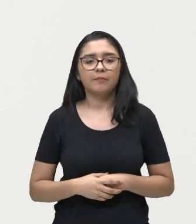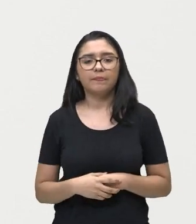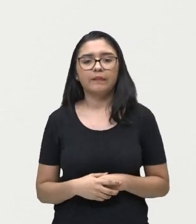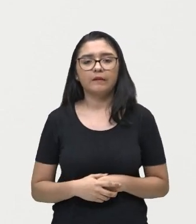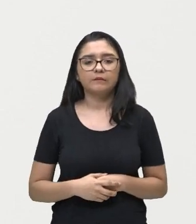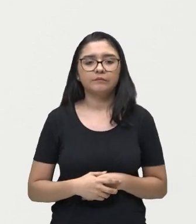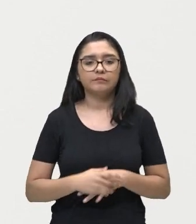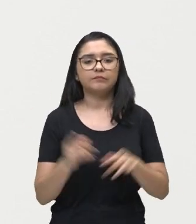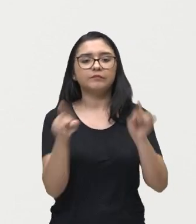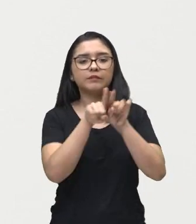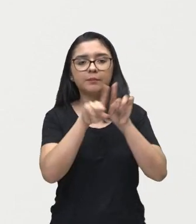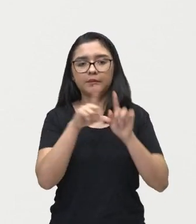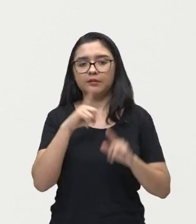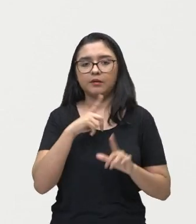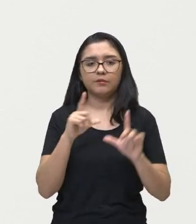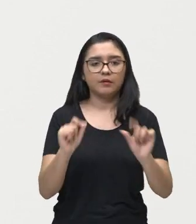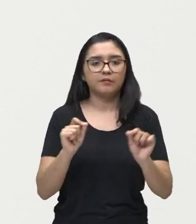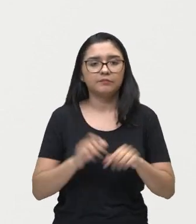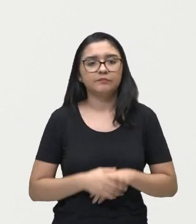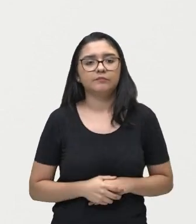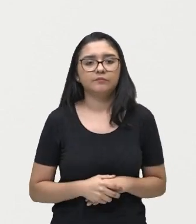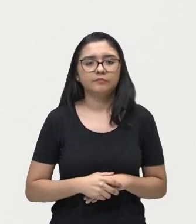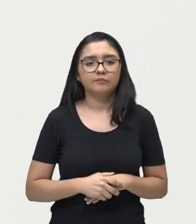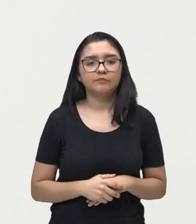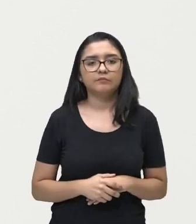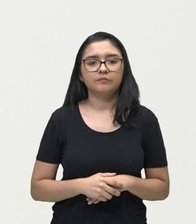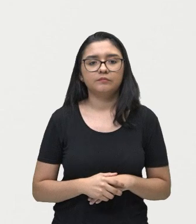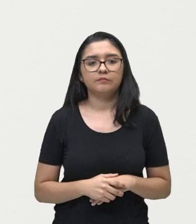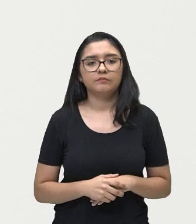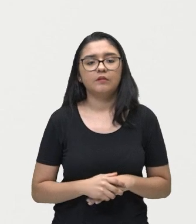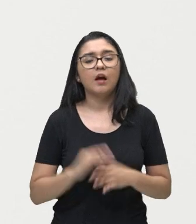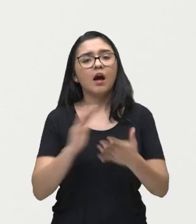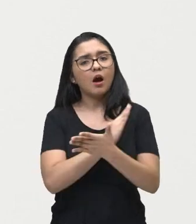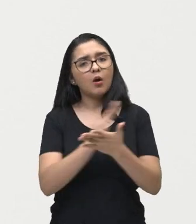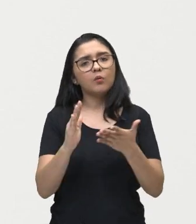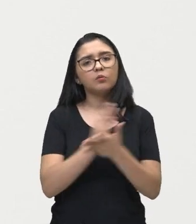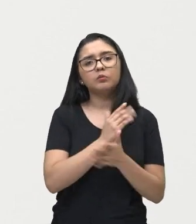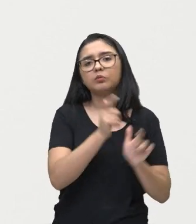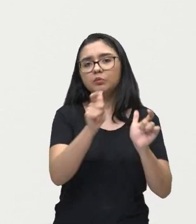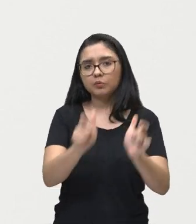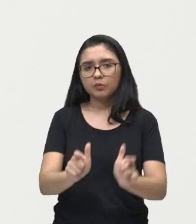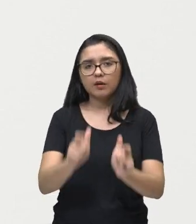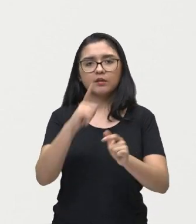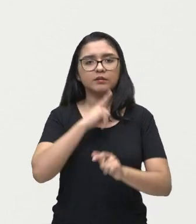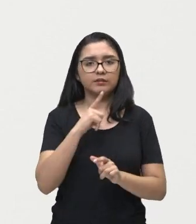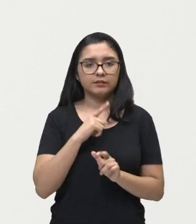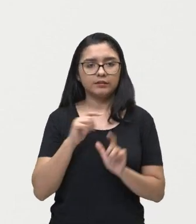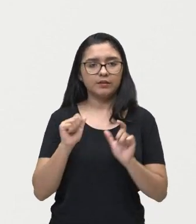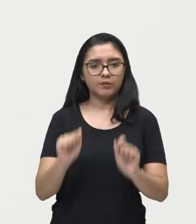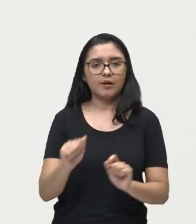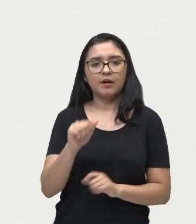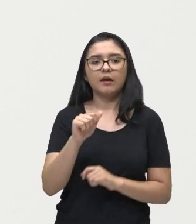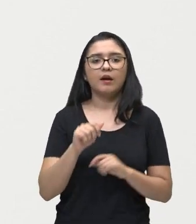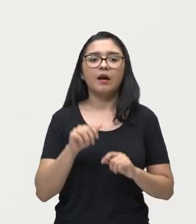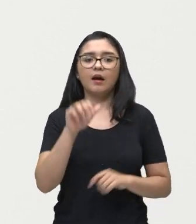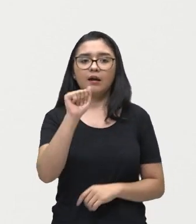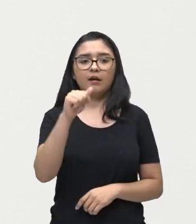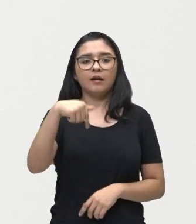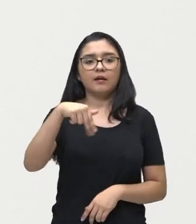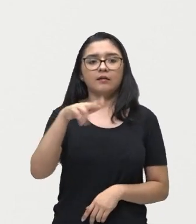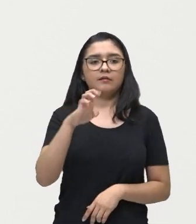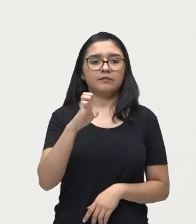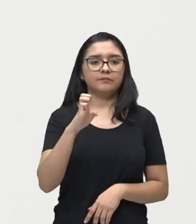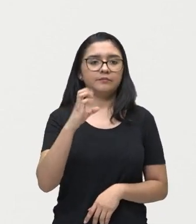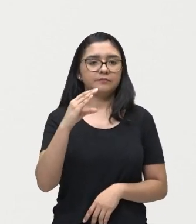Aí temos também, em muitos lugares, nós temos os aquecedores,